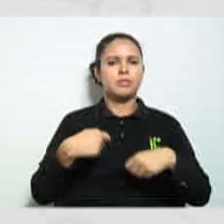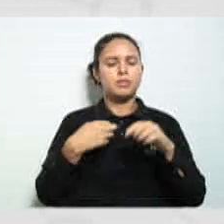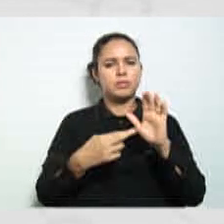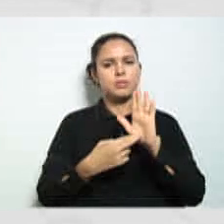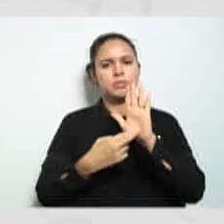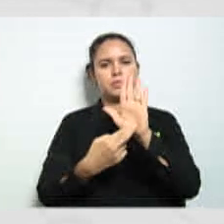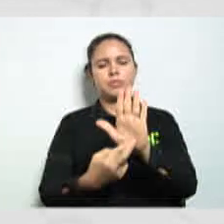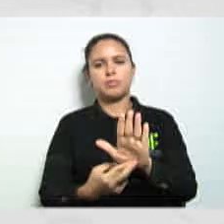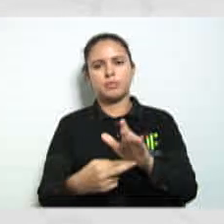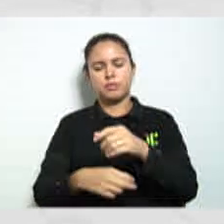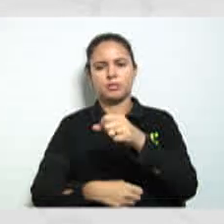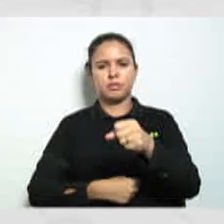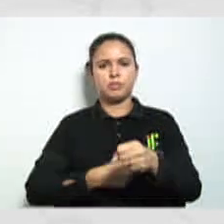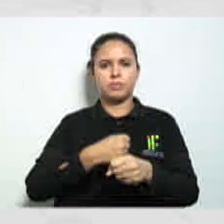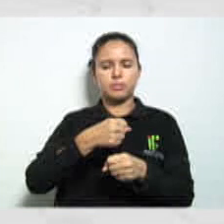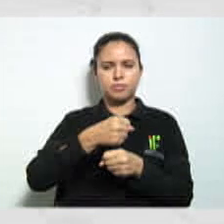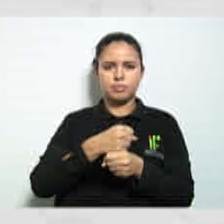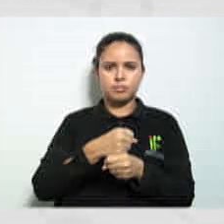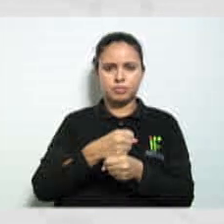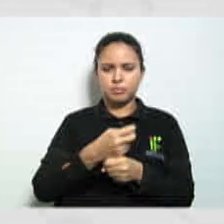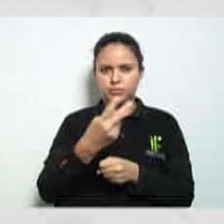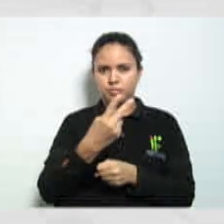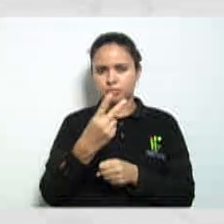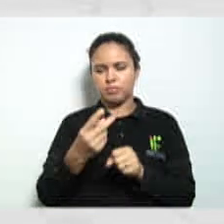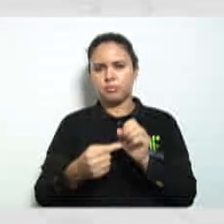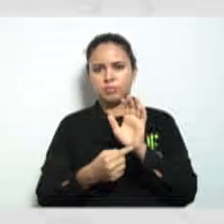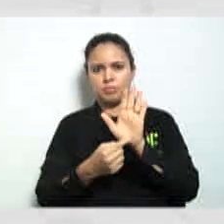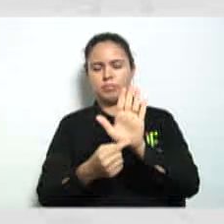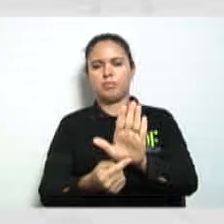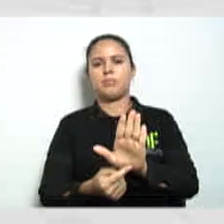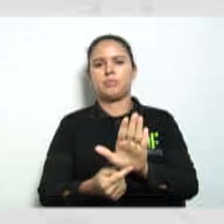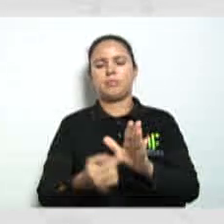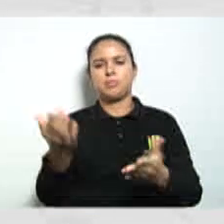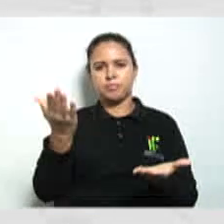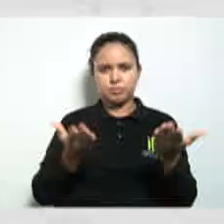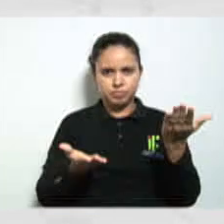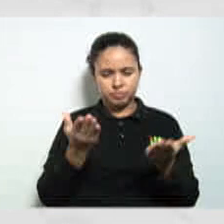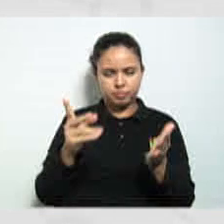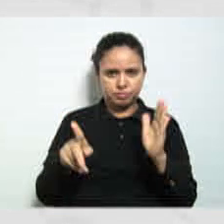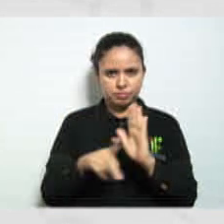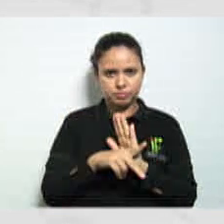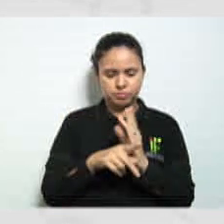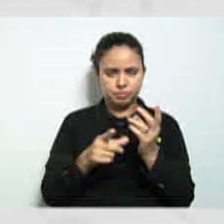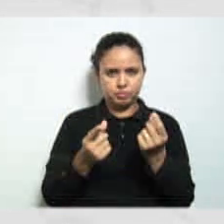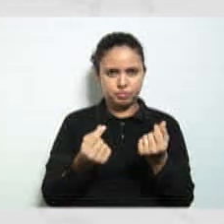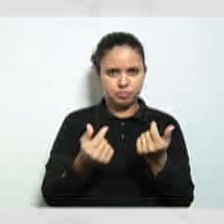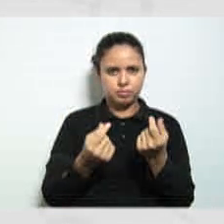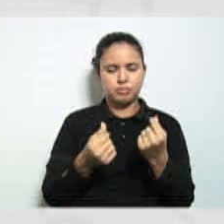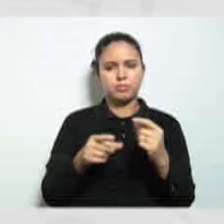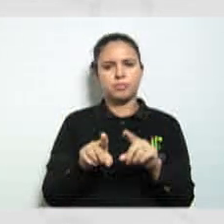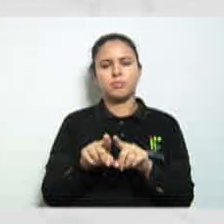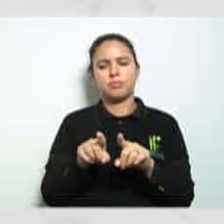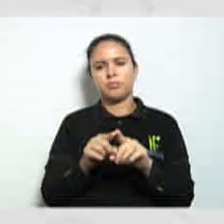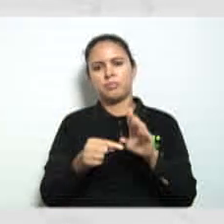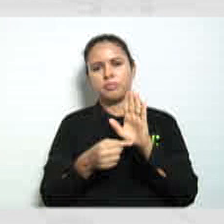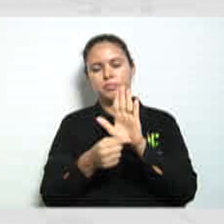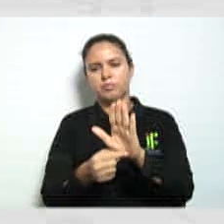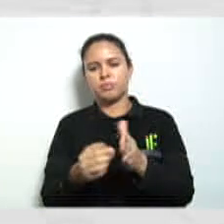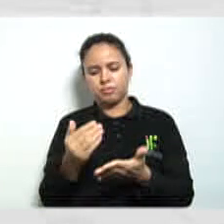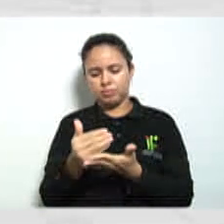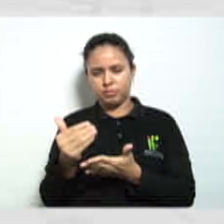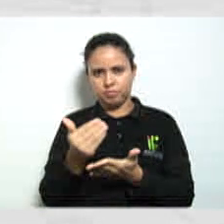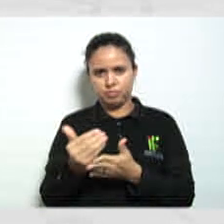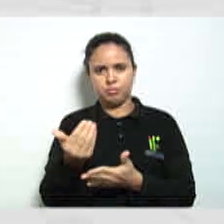apresentar anualmente esses dois demonstrativos, que é o balanço patrimonial e a demonstração de sobras